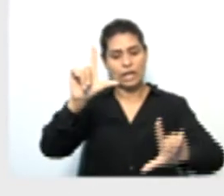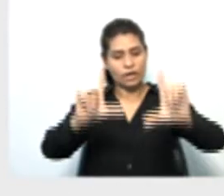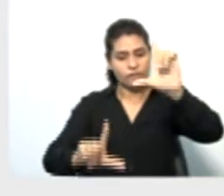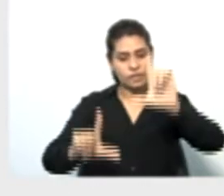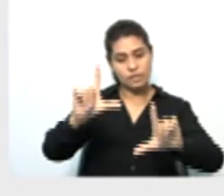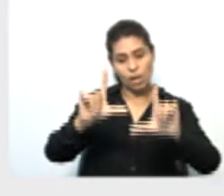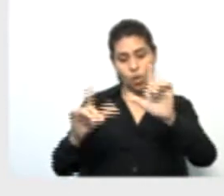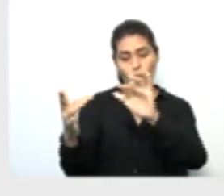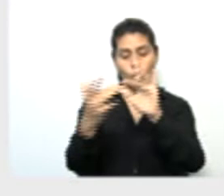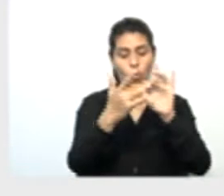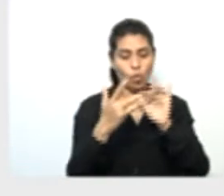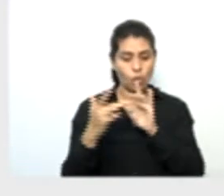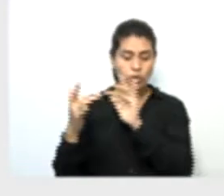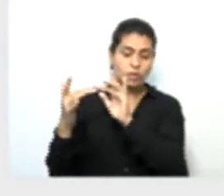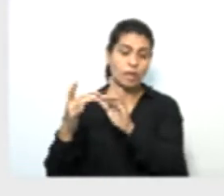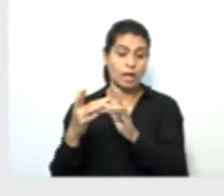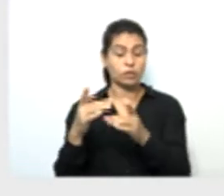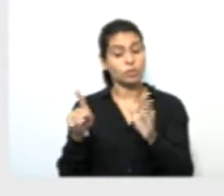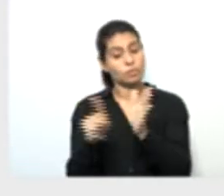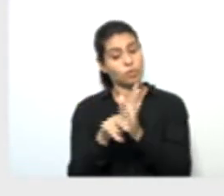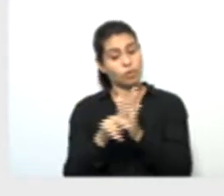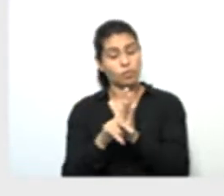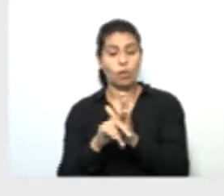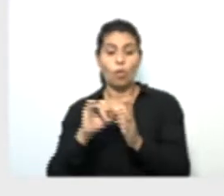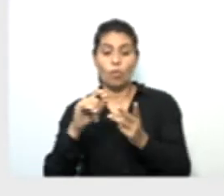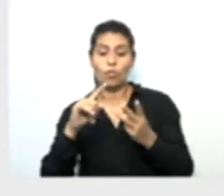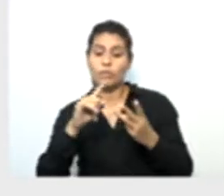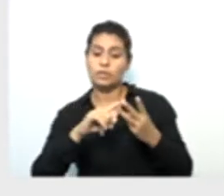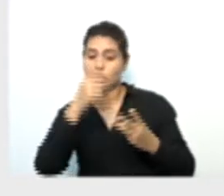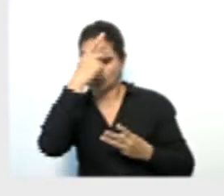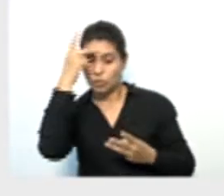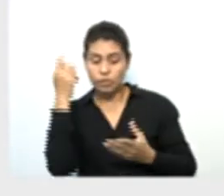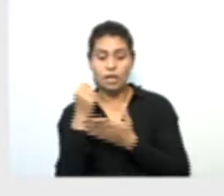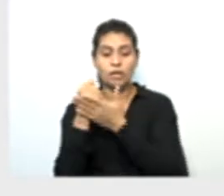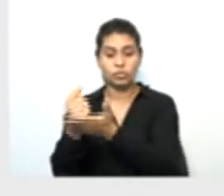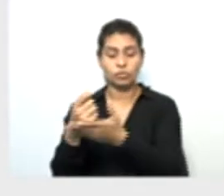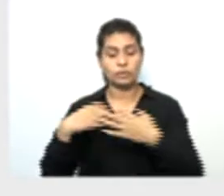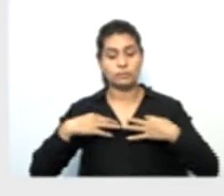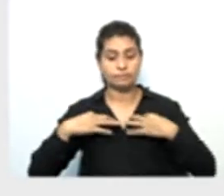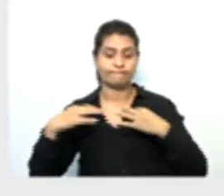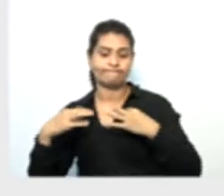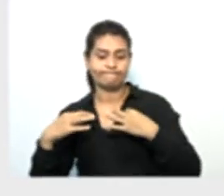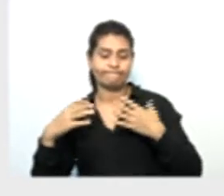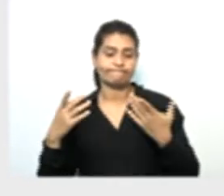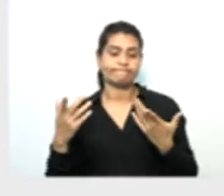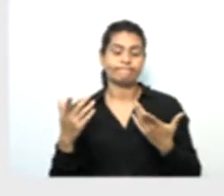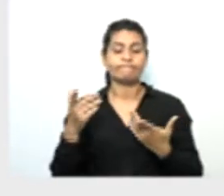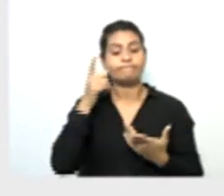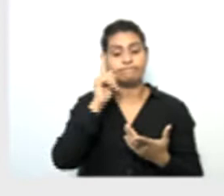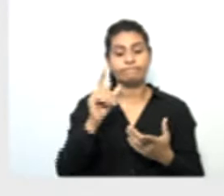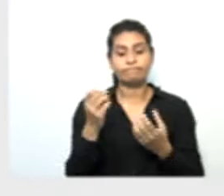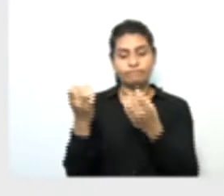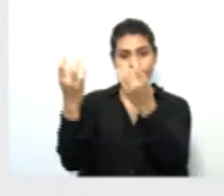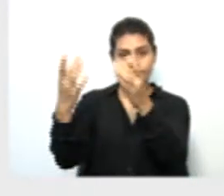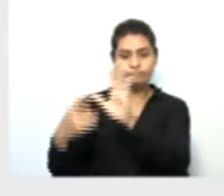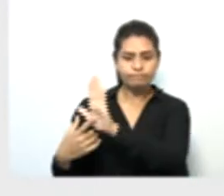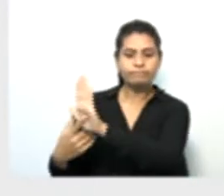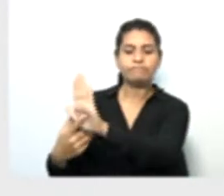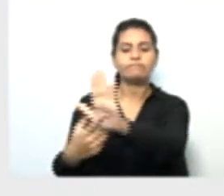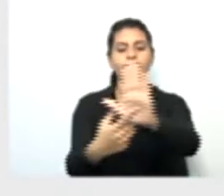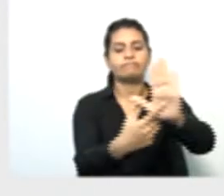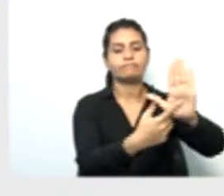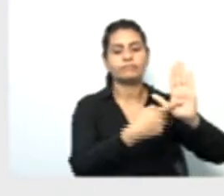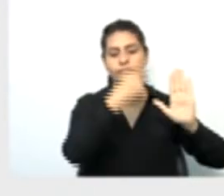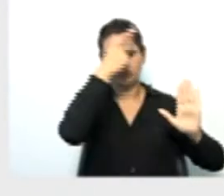contatos comerciais, os chamados intermediários distribuem e disponibilizam os produtos a todo o